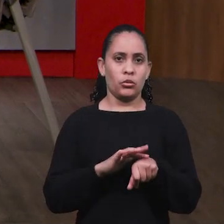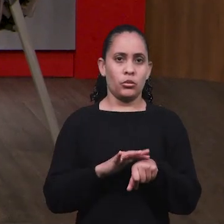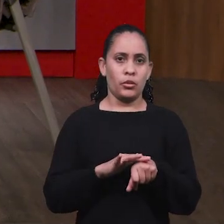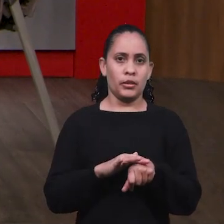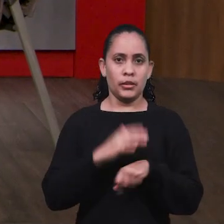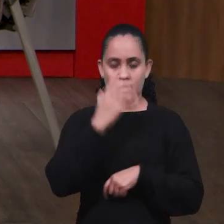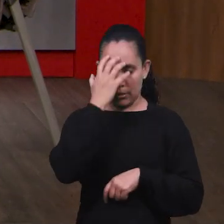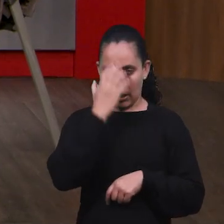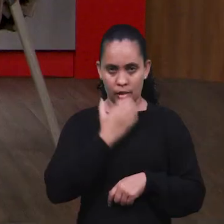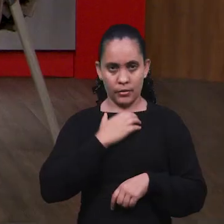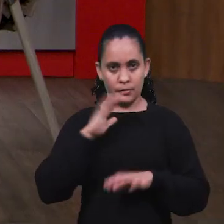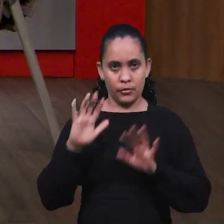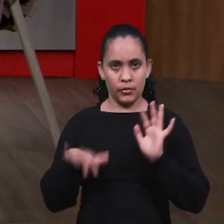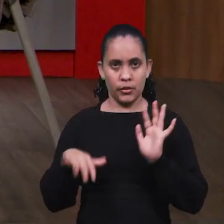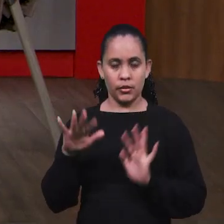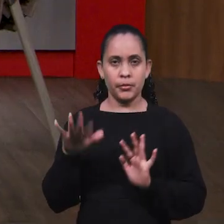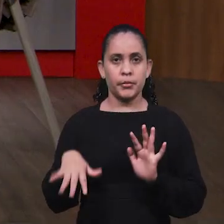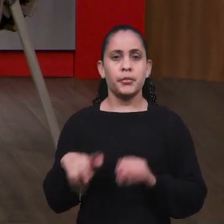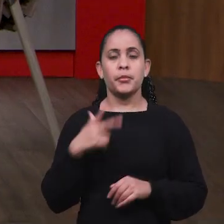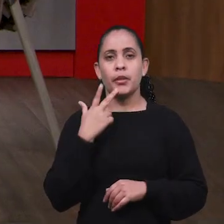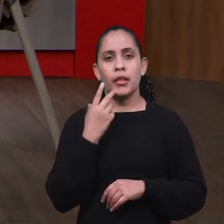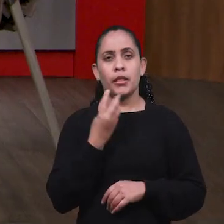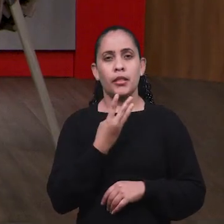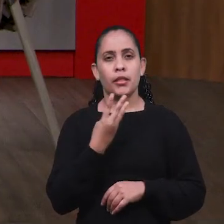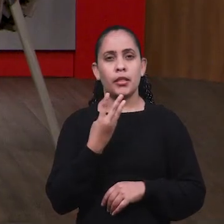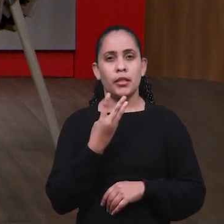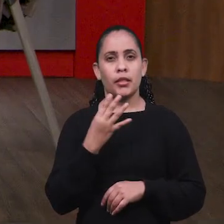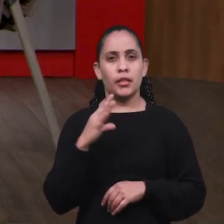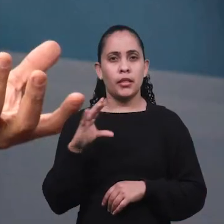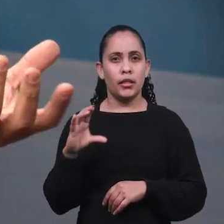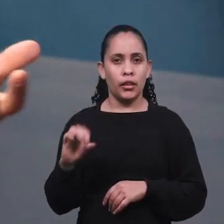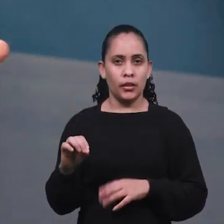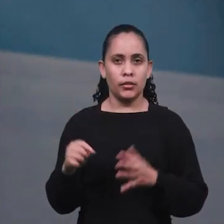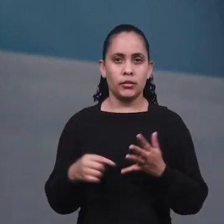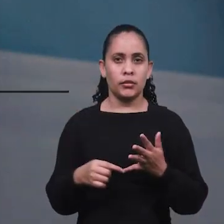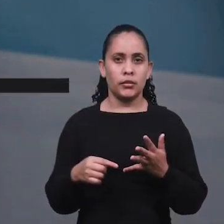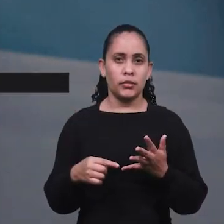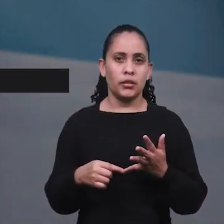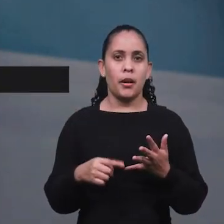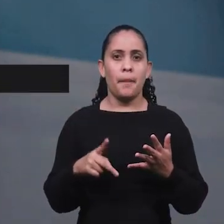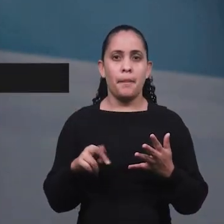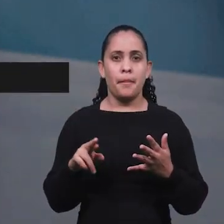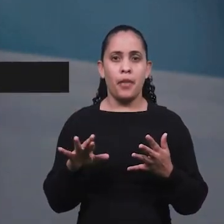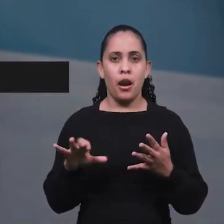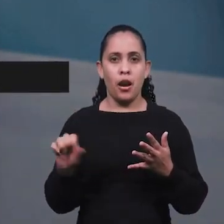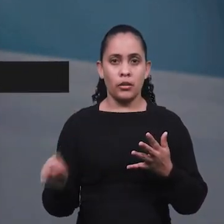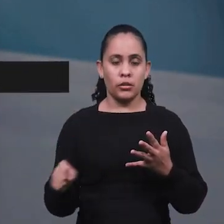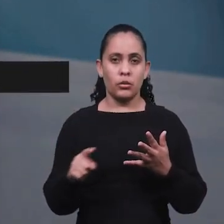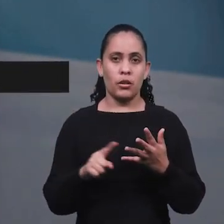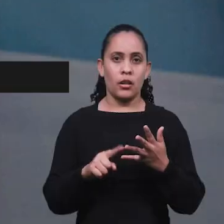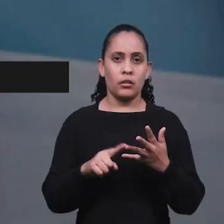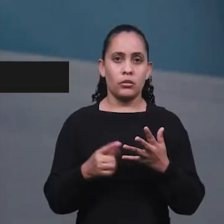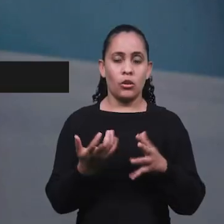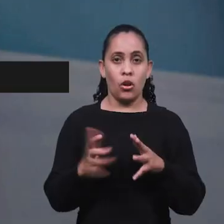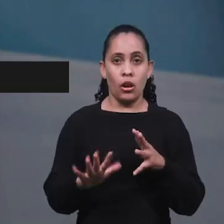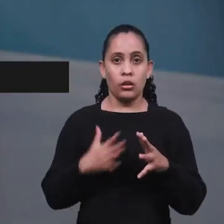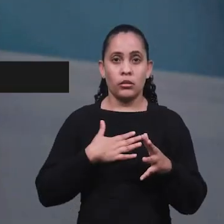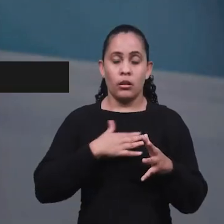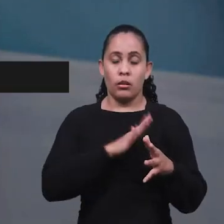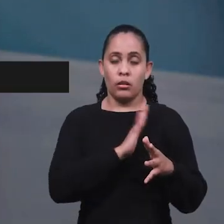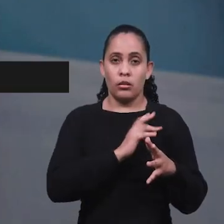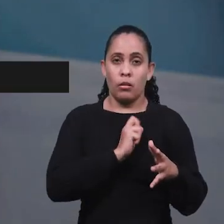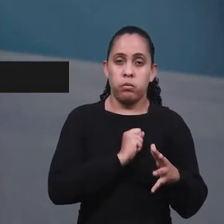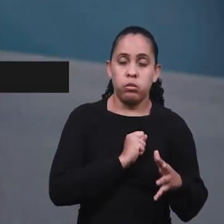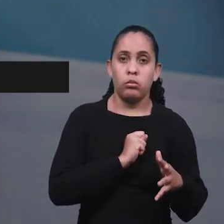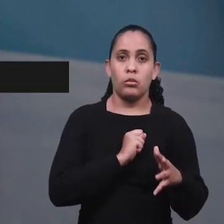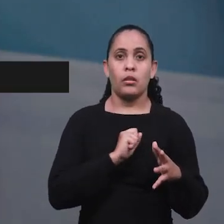graves. A maioria das seguradoras tem até 30 doenças cobertas. Parkinson, esclerose múltipla,